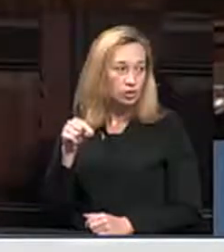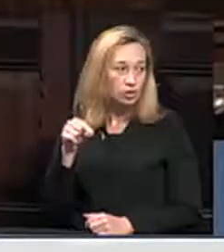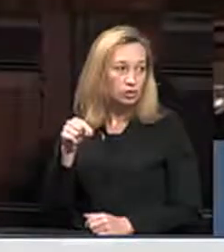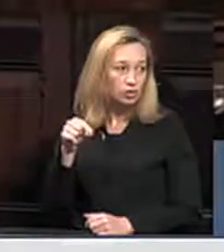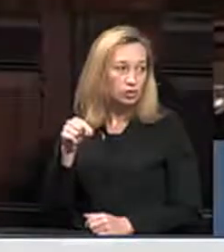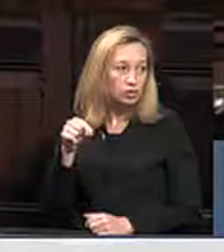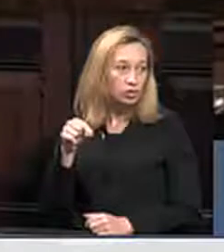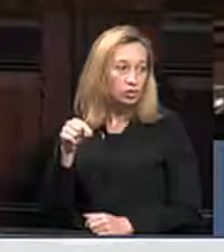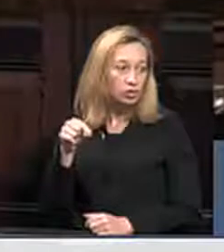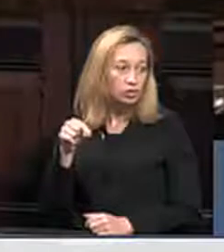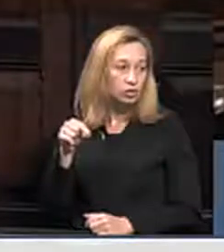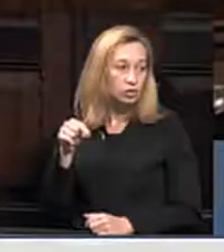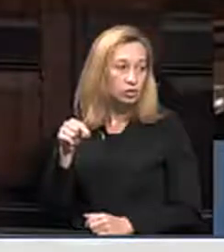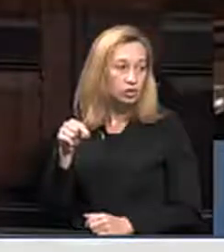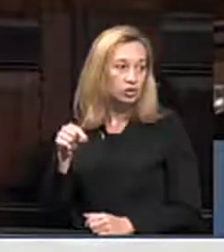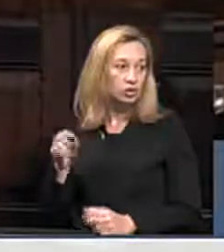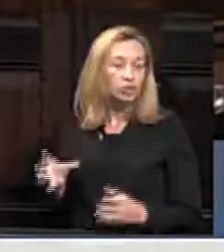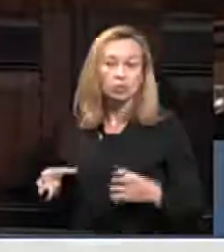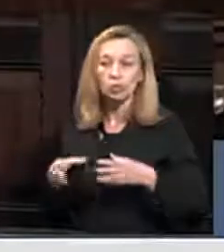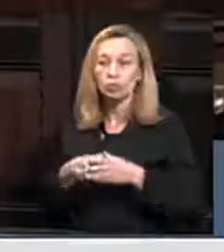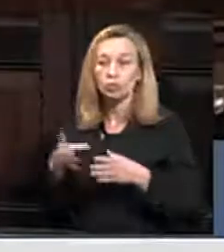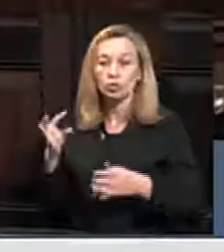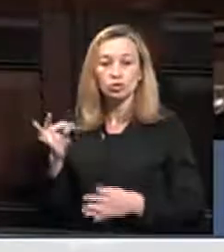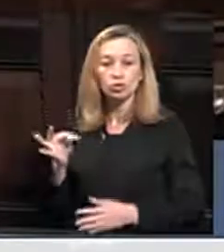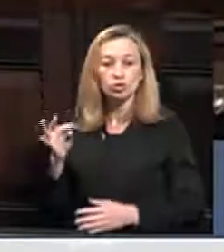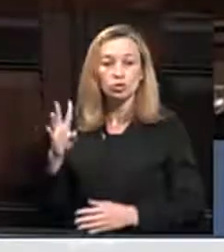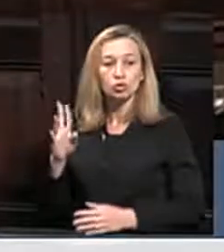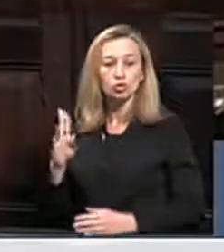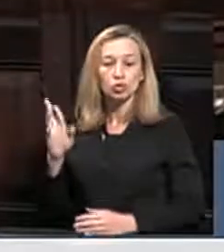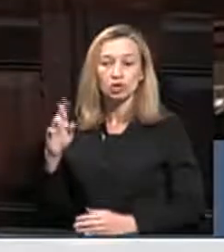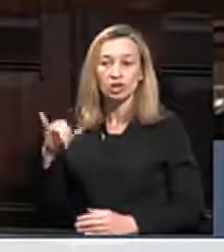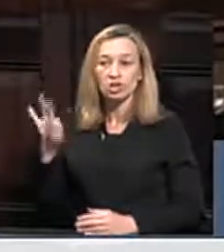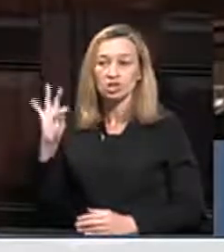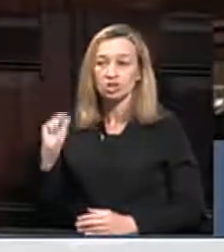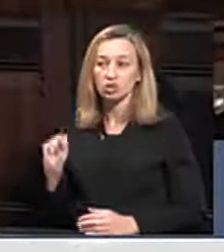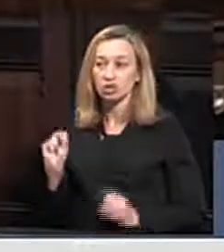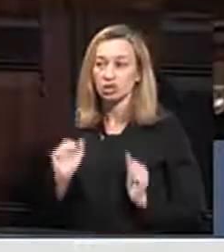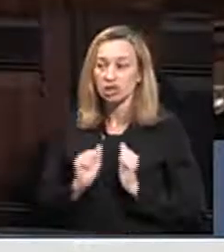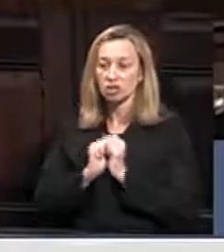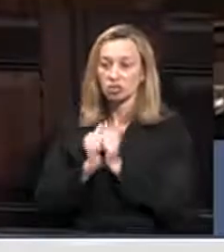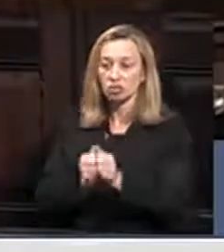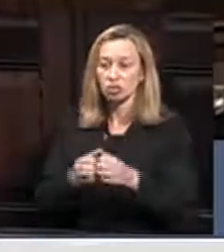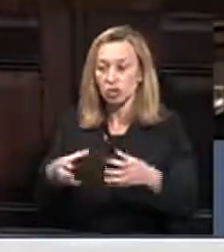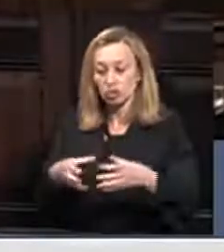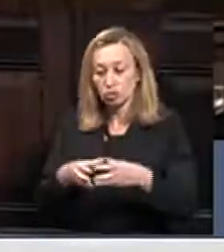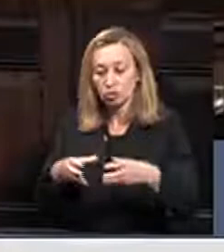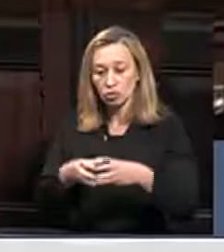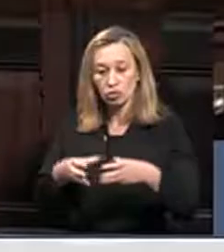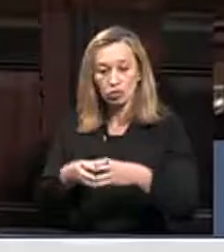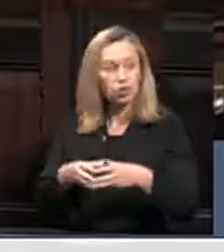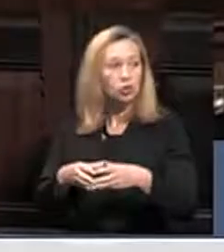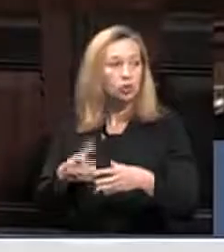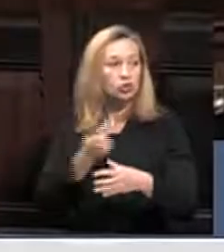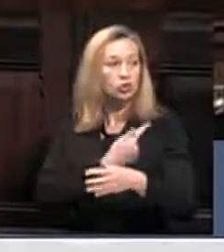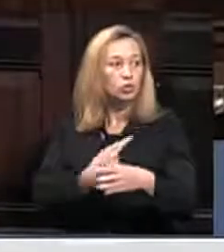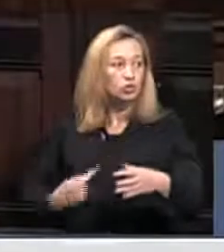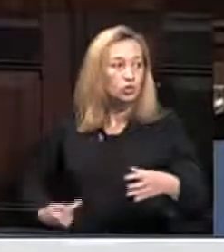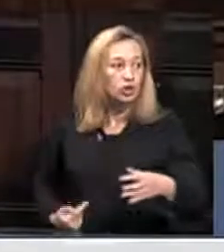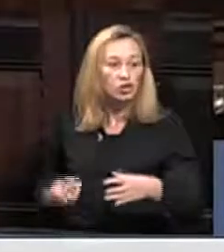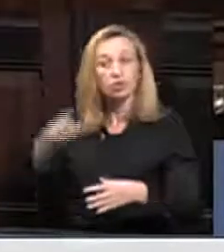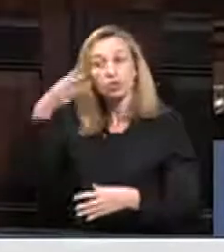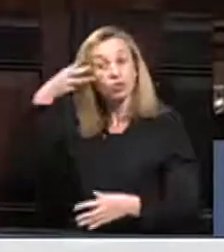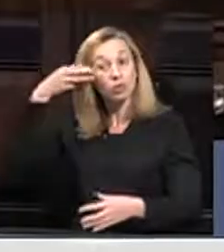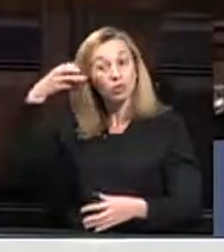turismo para participar da transição do governo Wilson